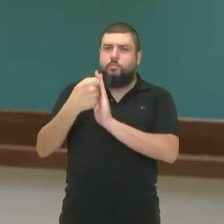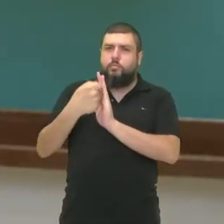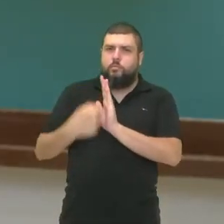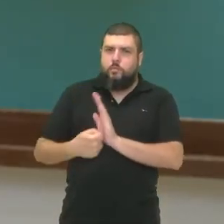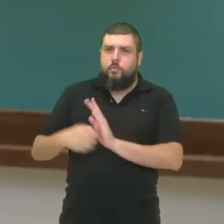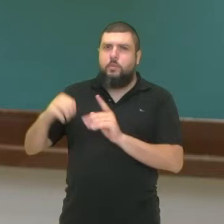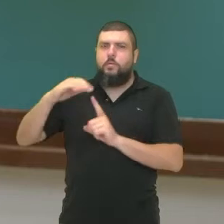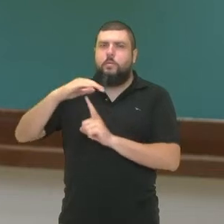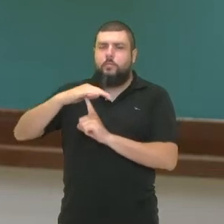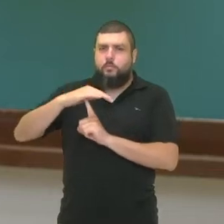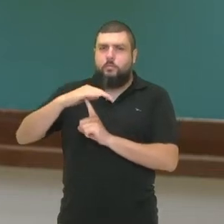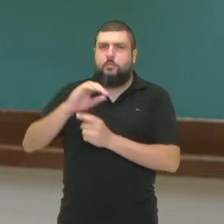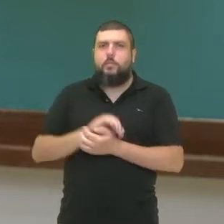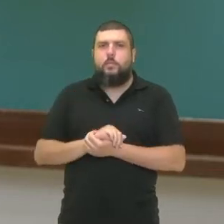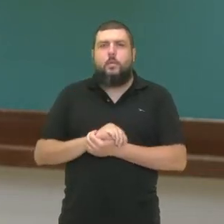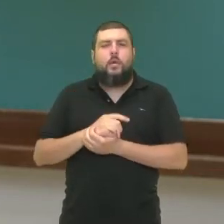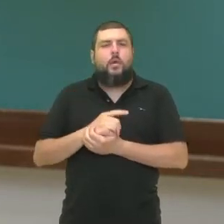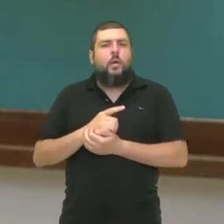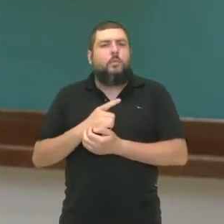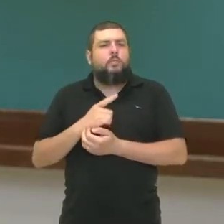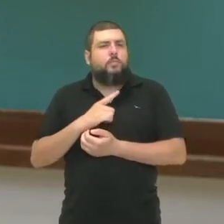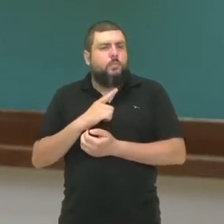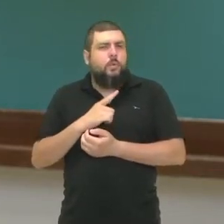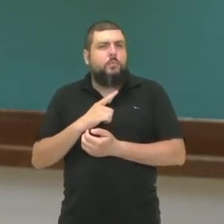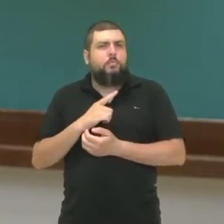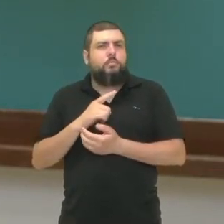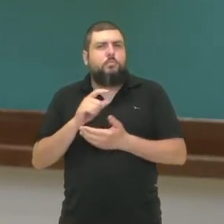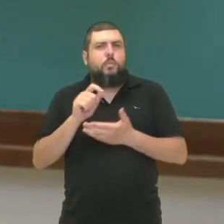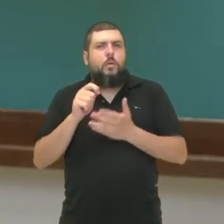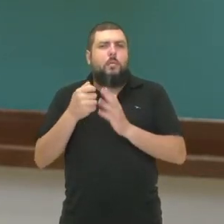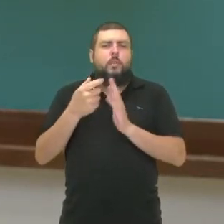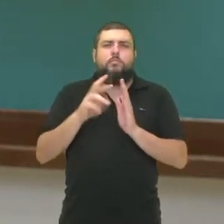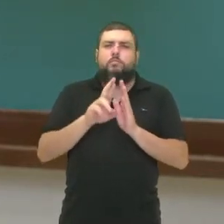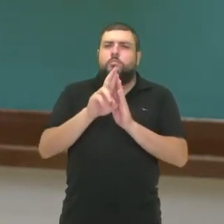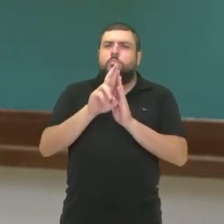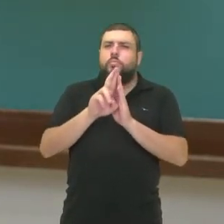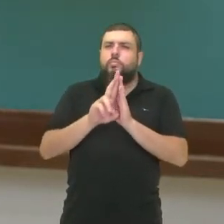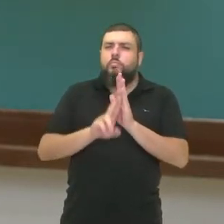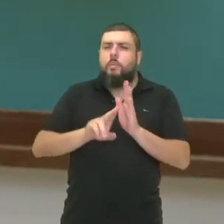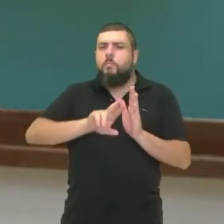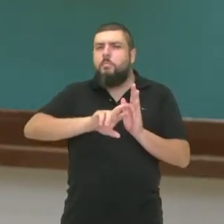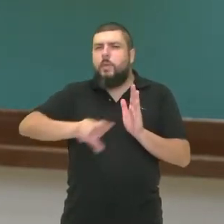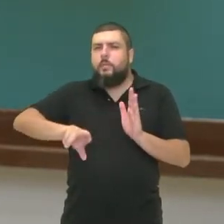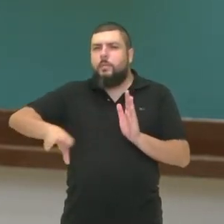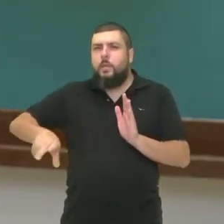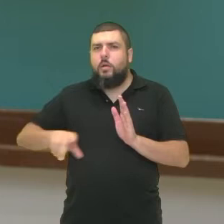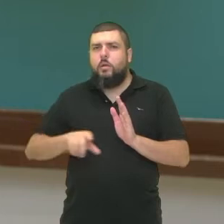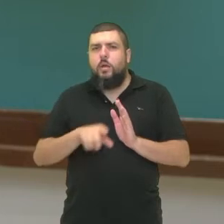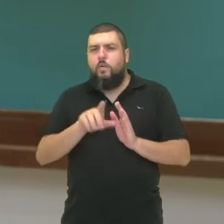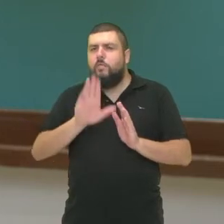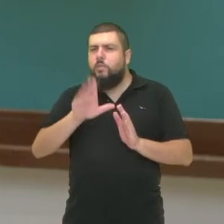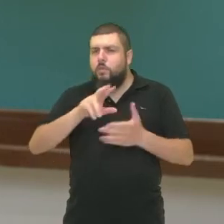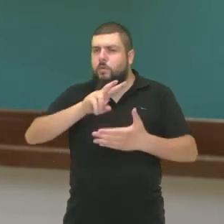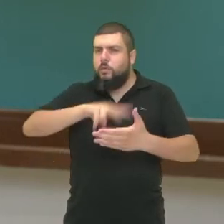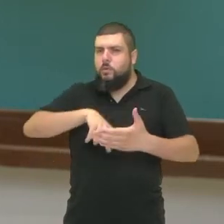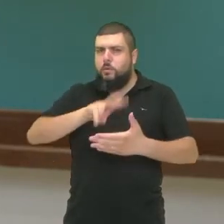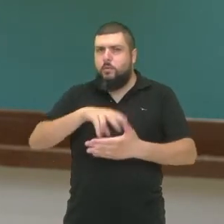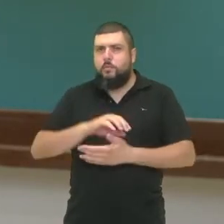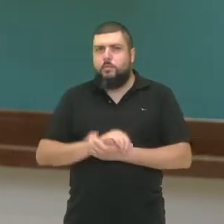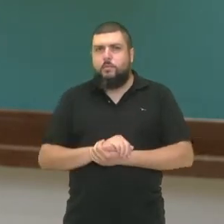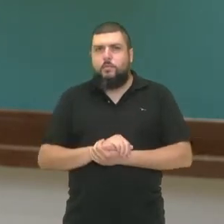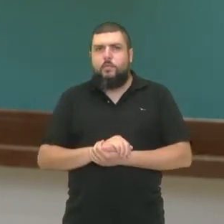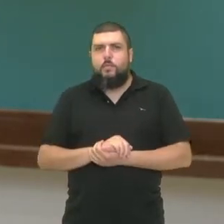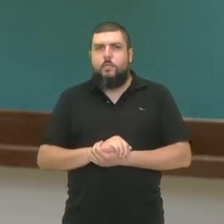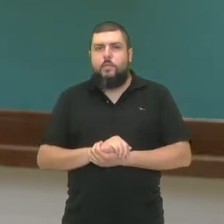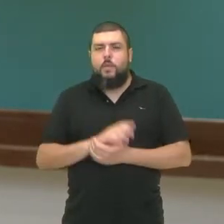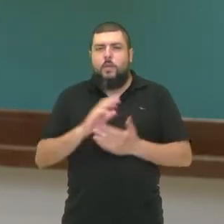Enem, faz inúmeras redações e dentre elas você já deve ter lido algumas. Então, na sua vida escolar, você já deve